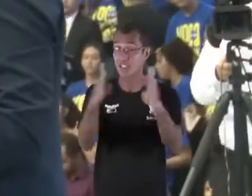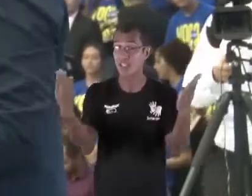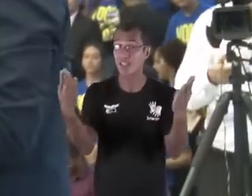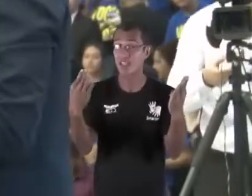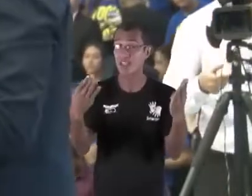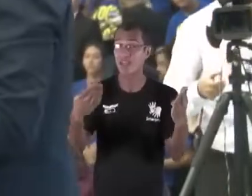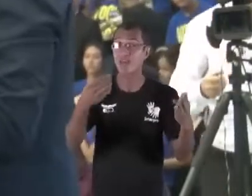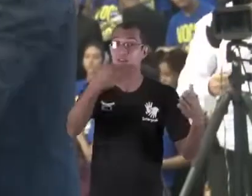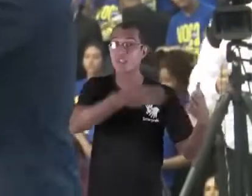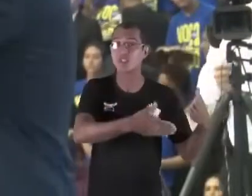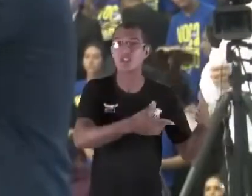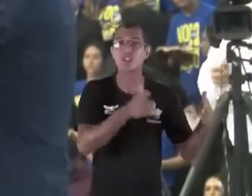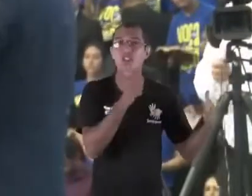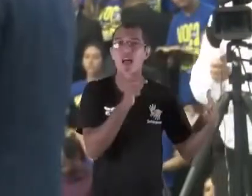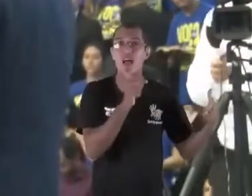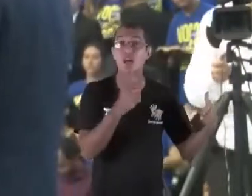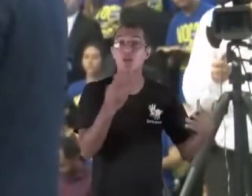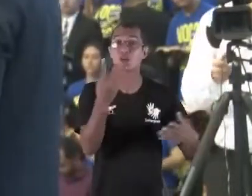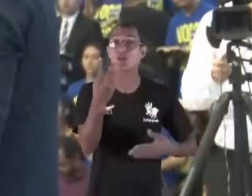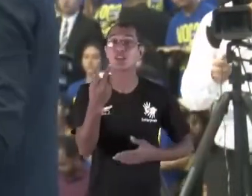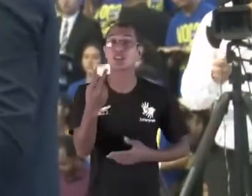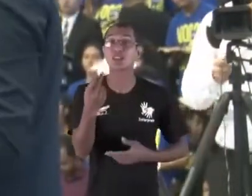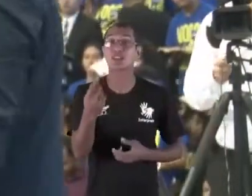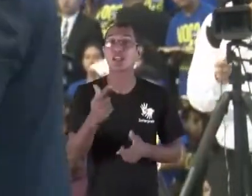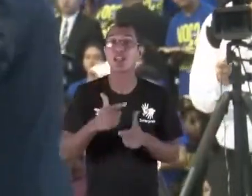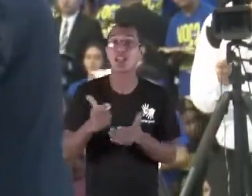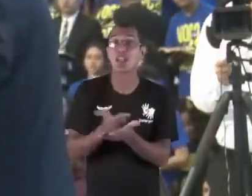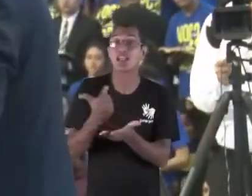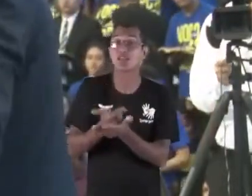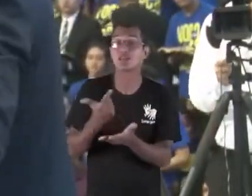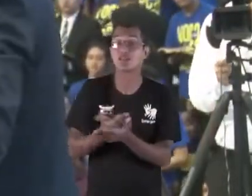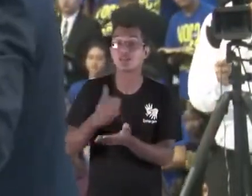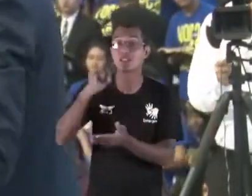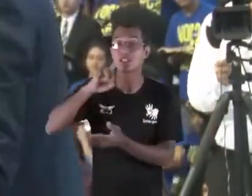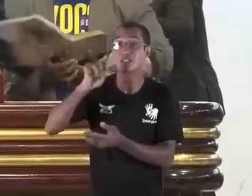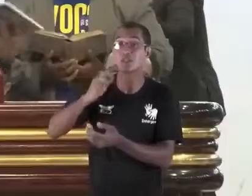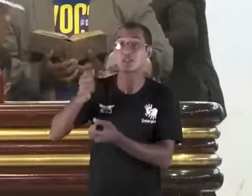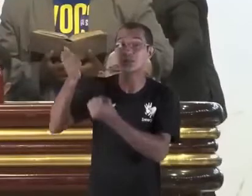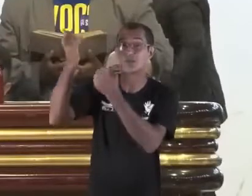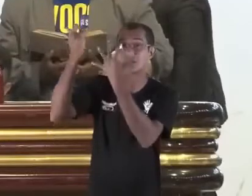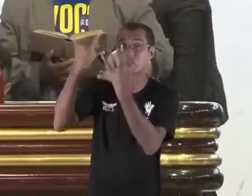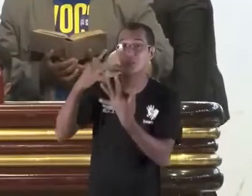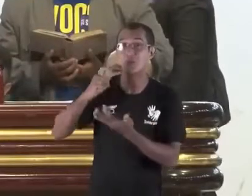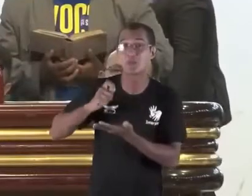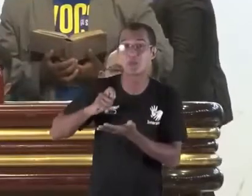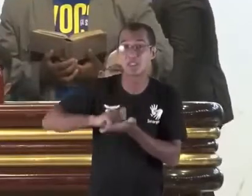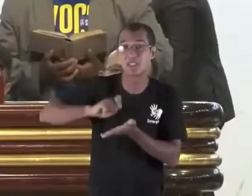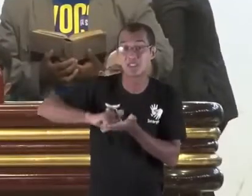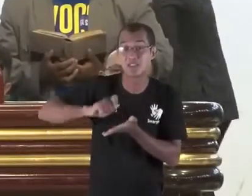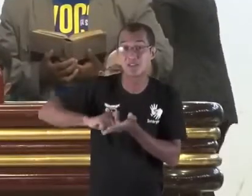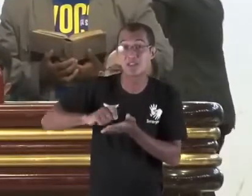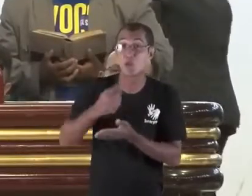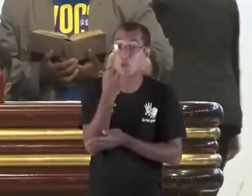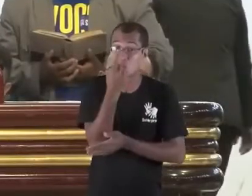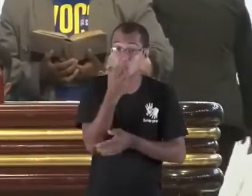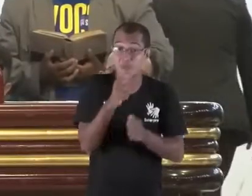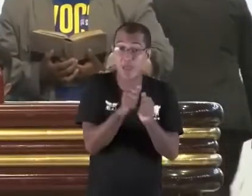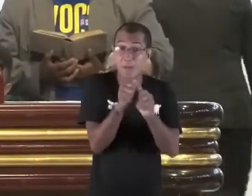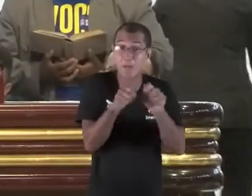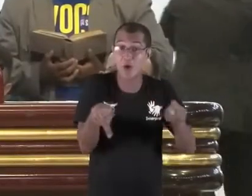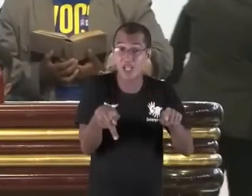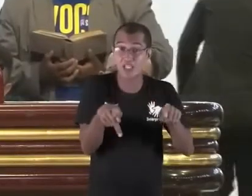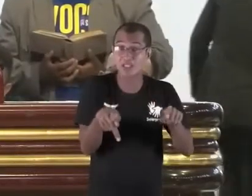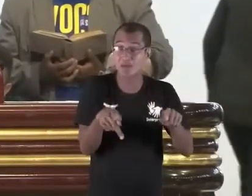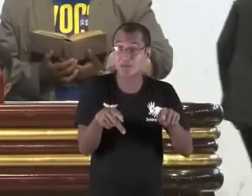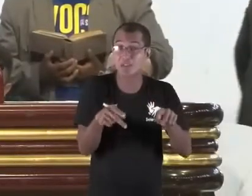ao bebedouro, com 2 livros que Deus nos deu graça para escrever. Eu tenho o livro Apocalipse, Para